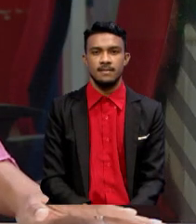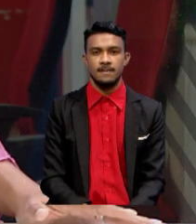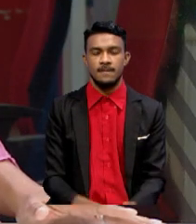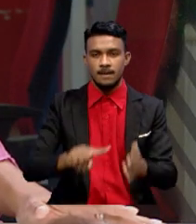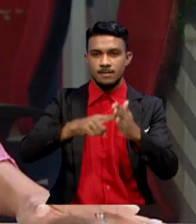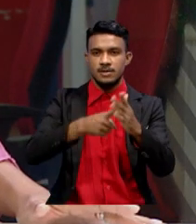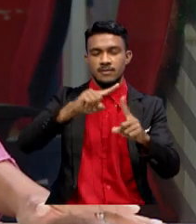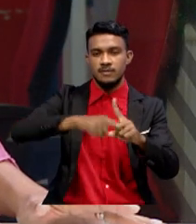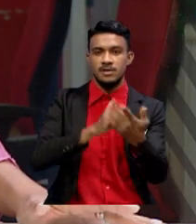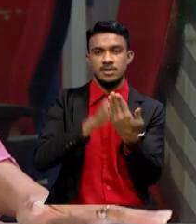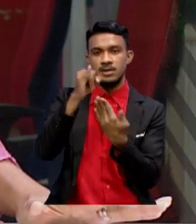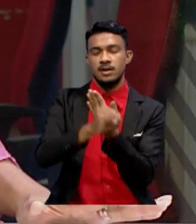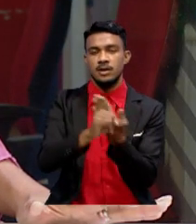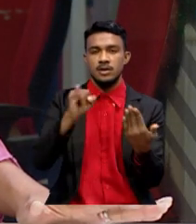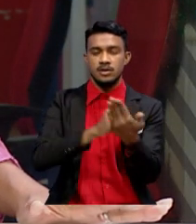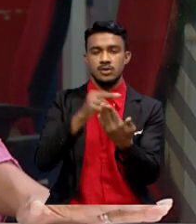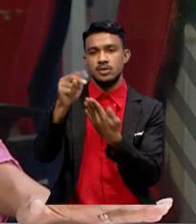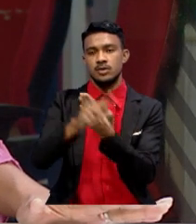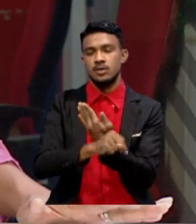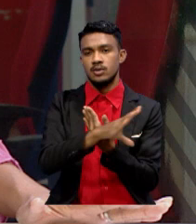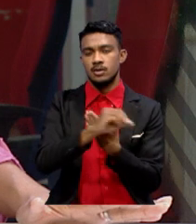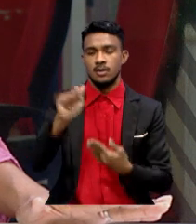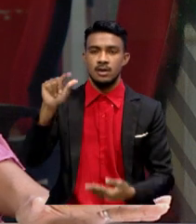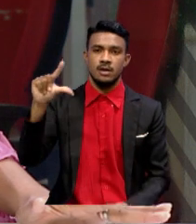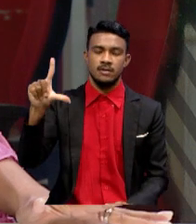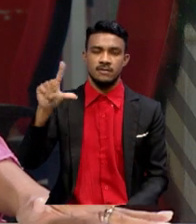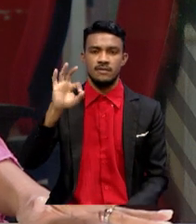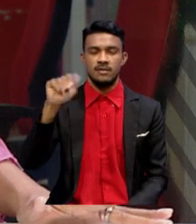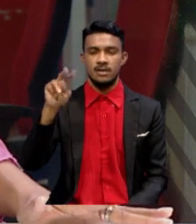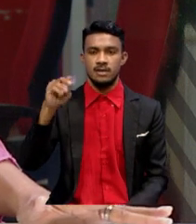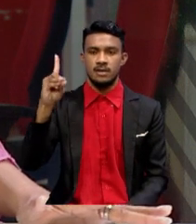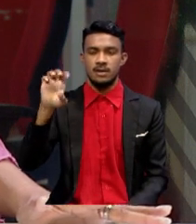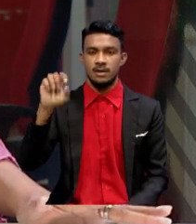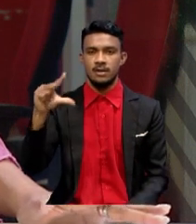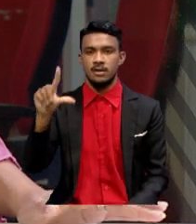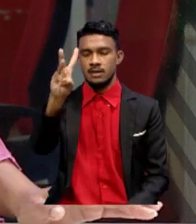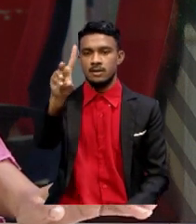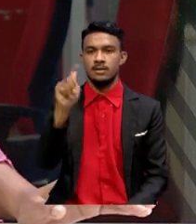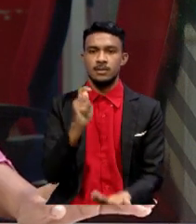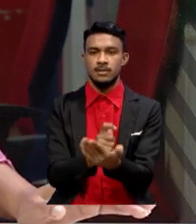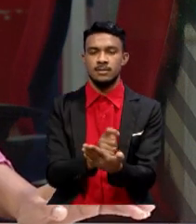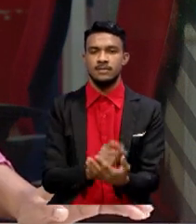A Rúfula Engenheiro do Júnior, alfândega cobra receitas milhão ratolorecem bacofre estado.